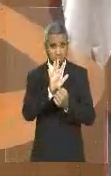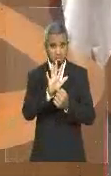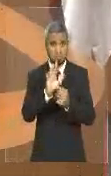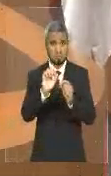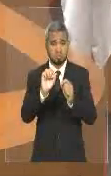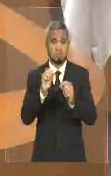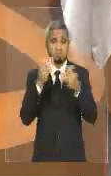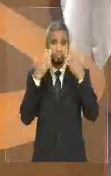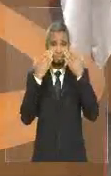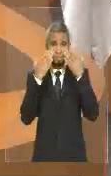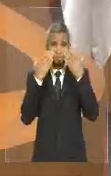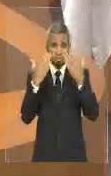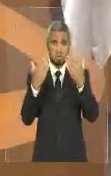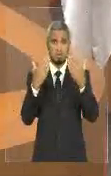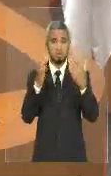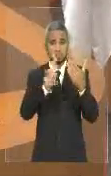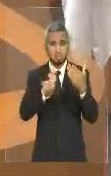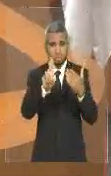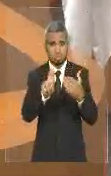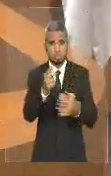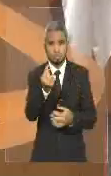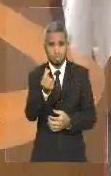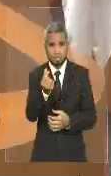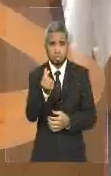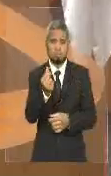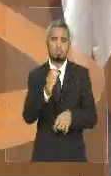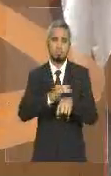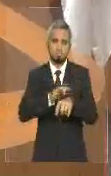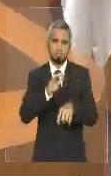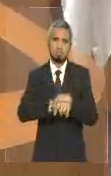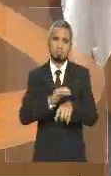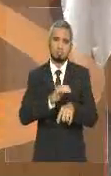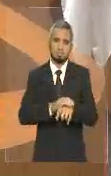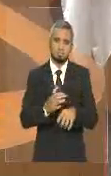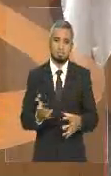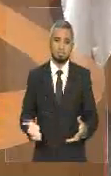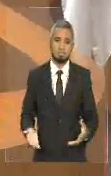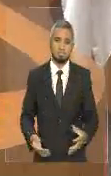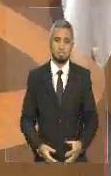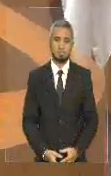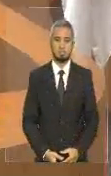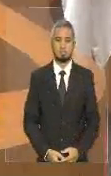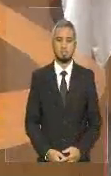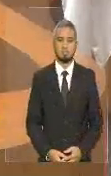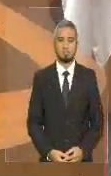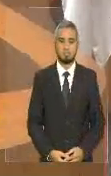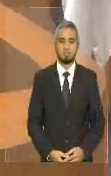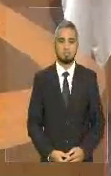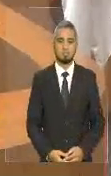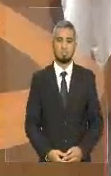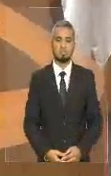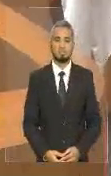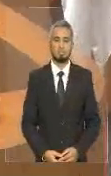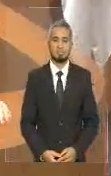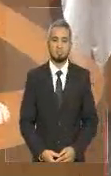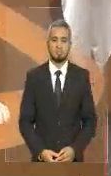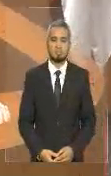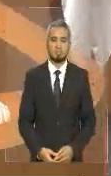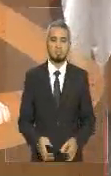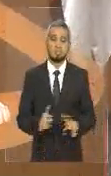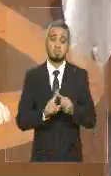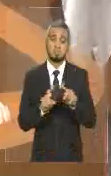do recurso público, é possível fazer muito mais. Mas o sonho de alguns é que os